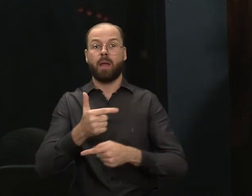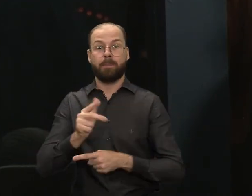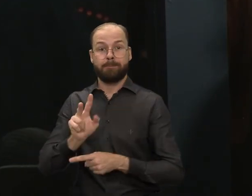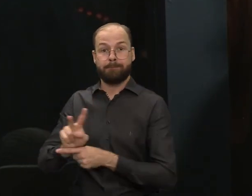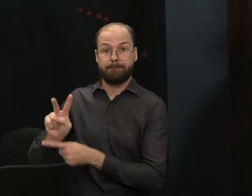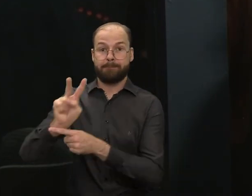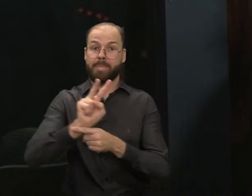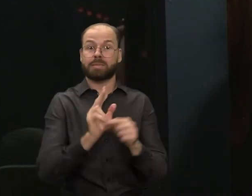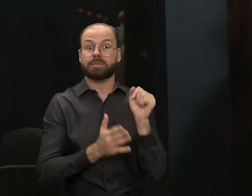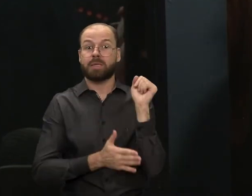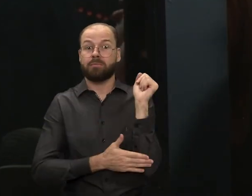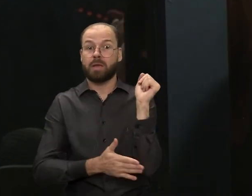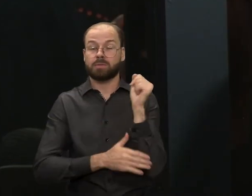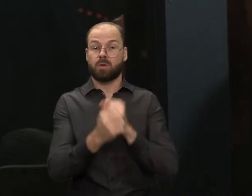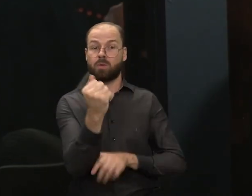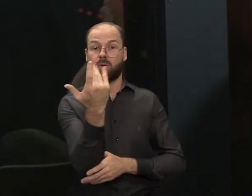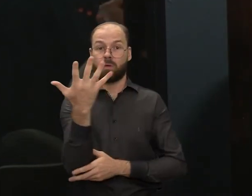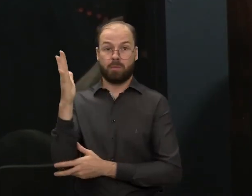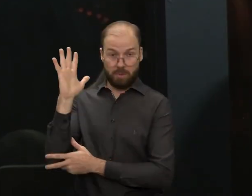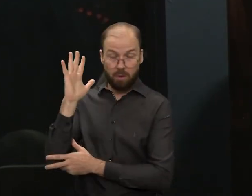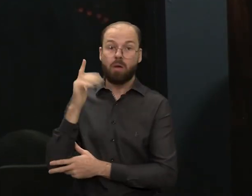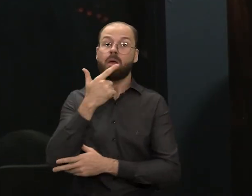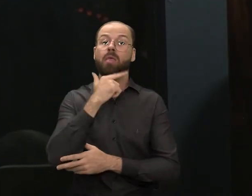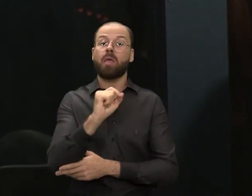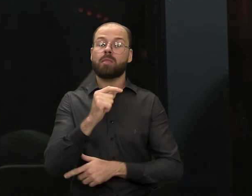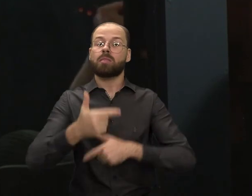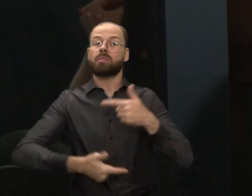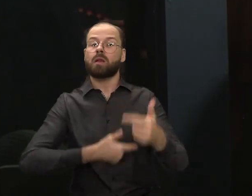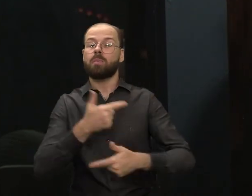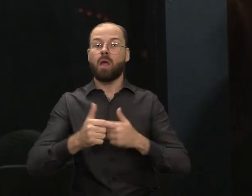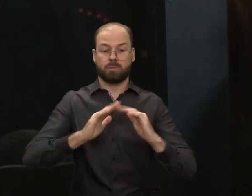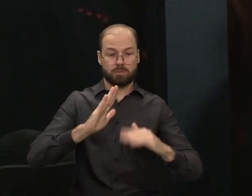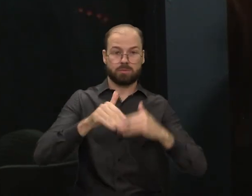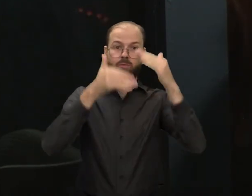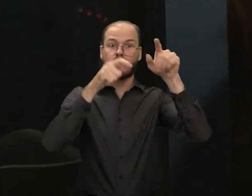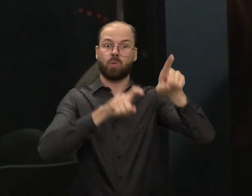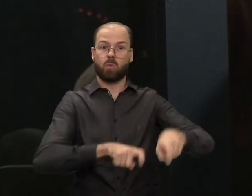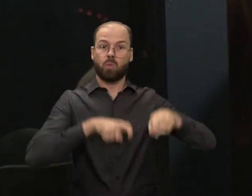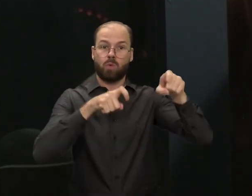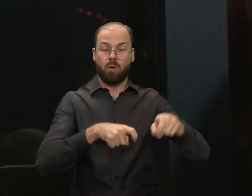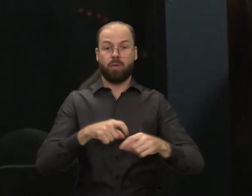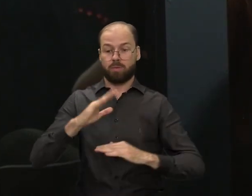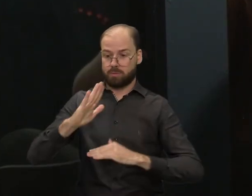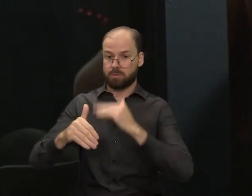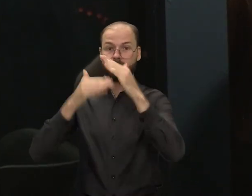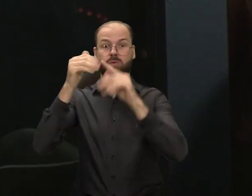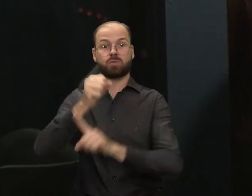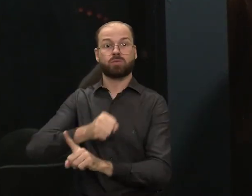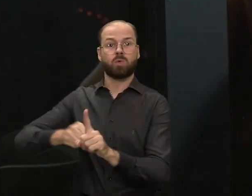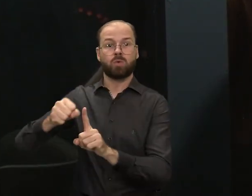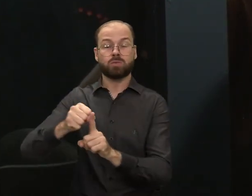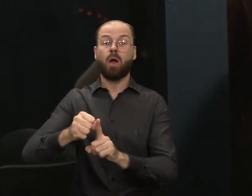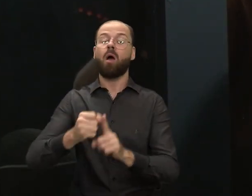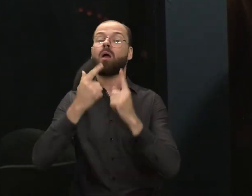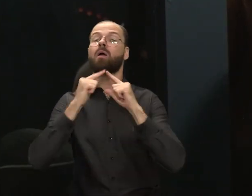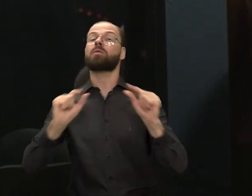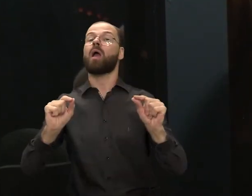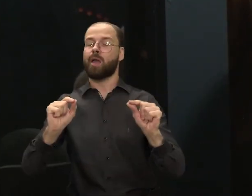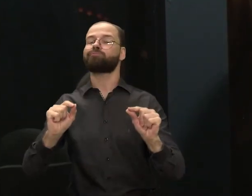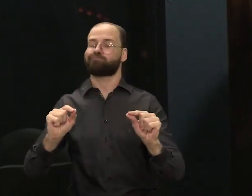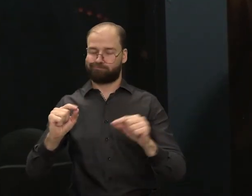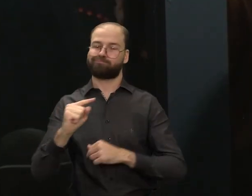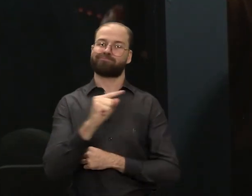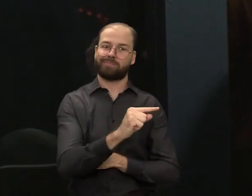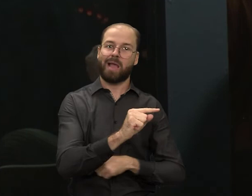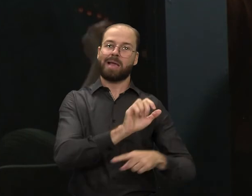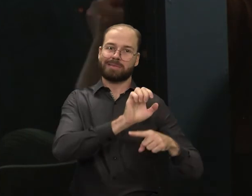preservação ambiental, quem vai trabalhar com desenvolvimento rural, desenvolvimento social, se não for o Estado, se não for o poder